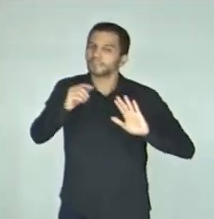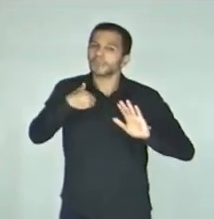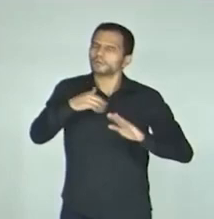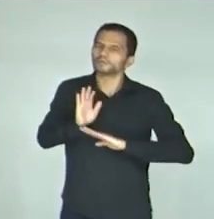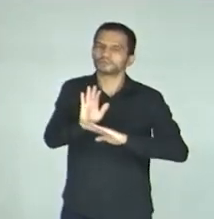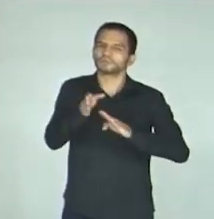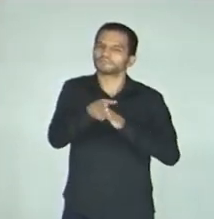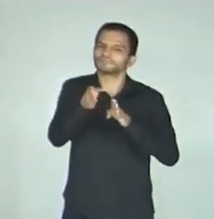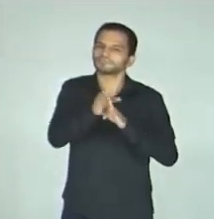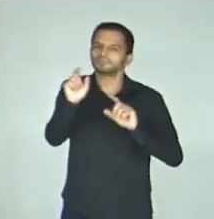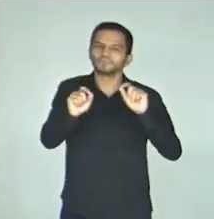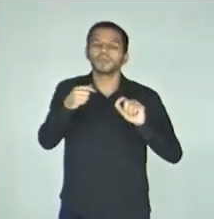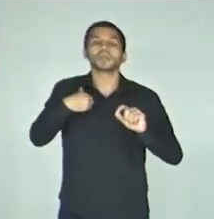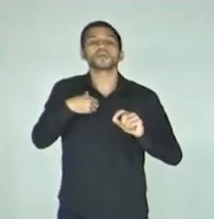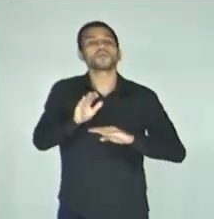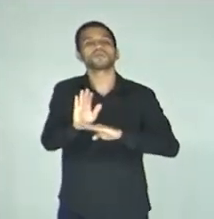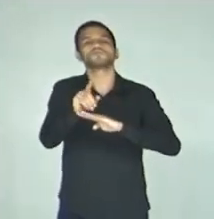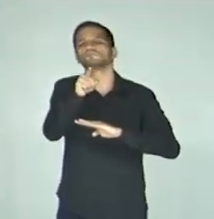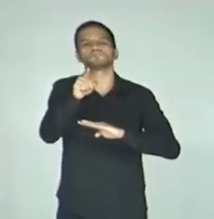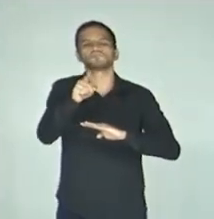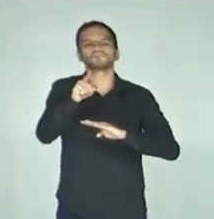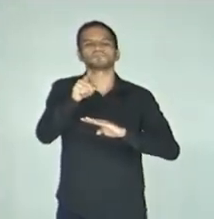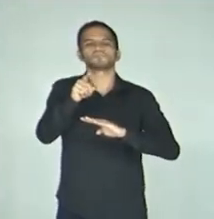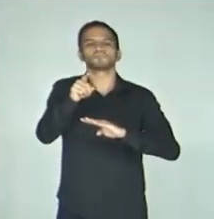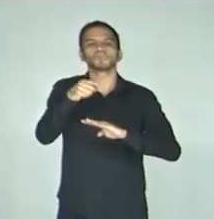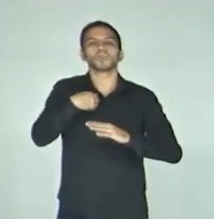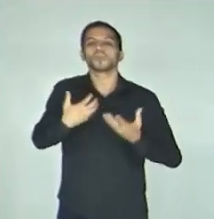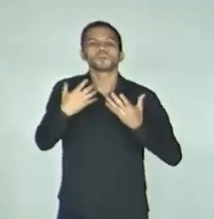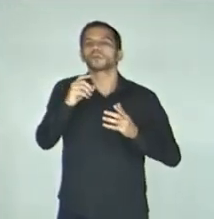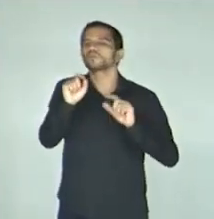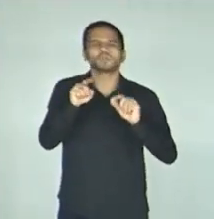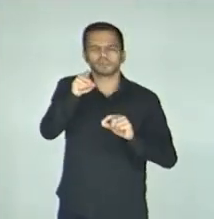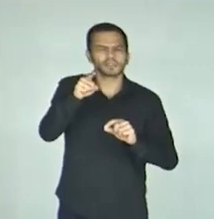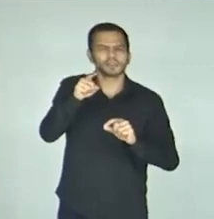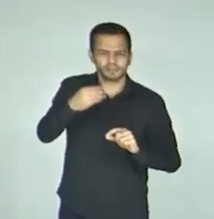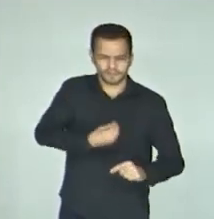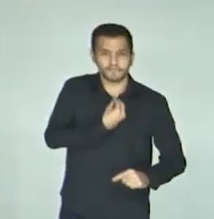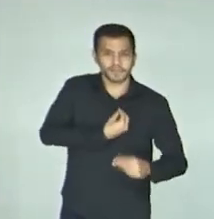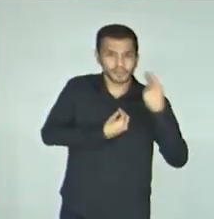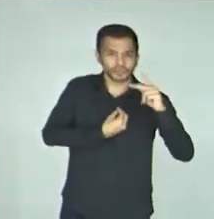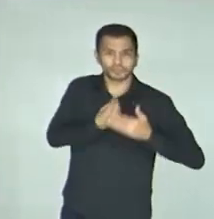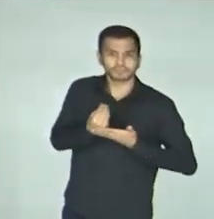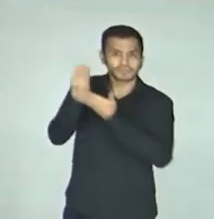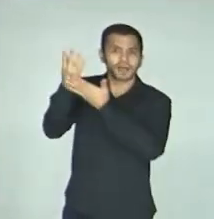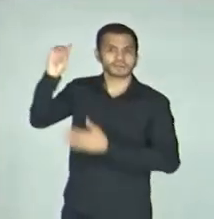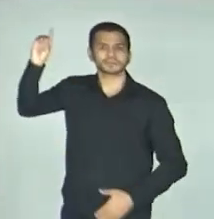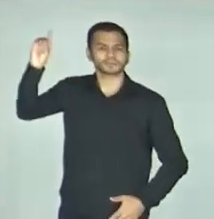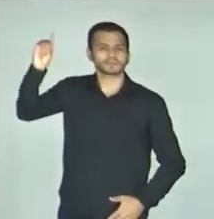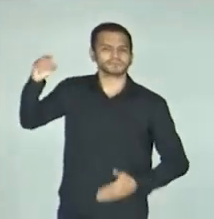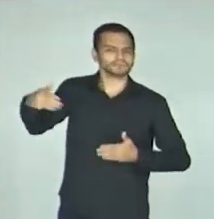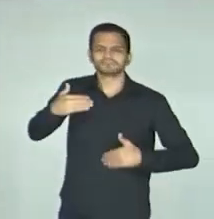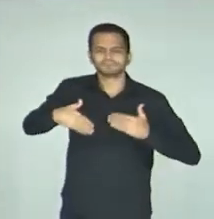fazer isso e eu quero te ajudar nesse momento a viver uma nova vida com Deus eu quero te ajudar nesse momento